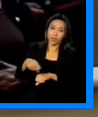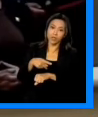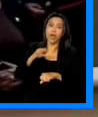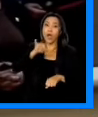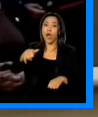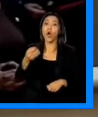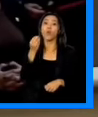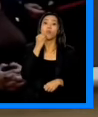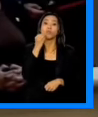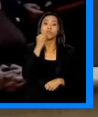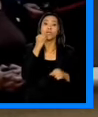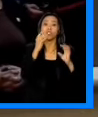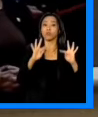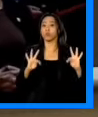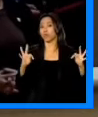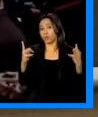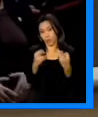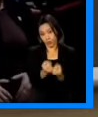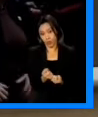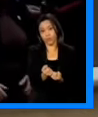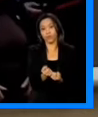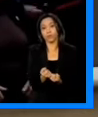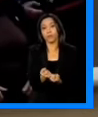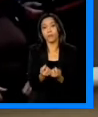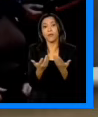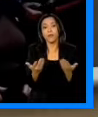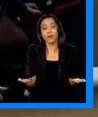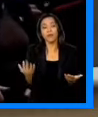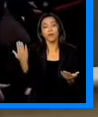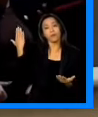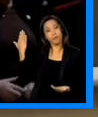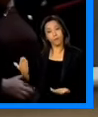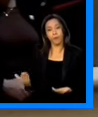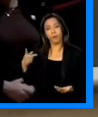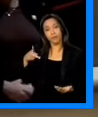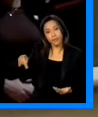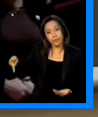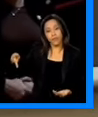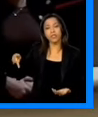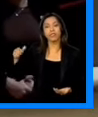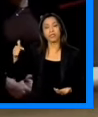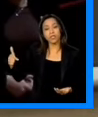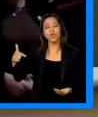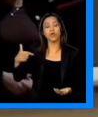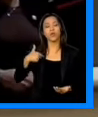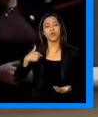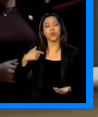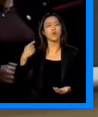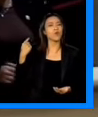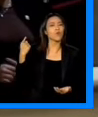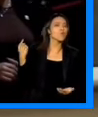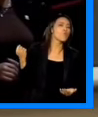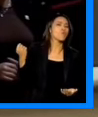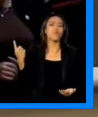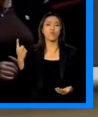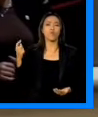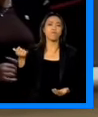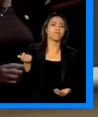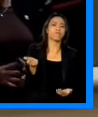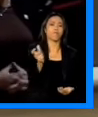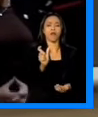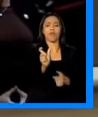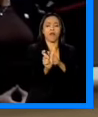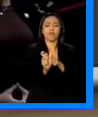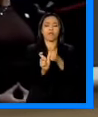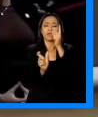todos no nosso país, e um presidente, sobretudo, que preza algo que eu prezo muito, que é uma palavrinha mágica e que nós temos que ter